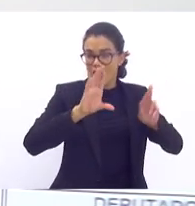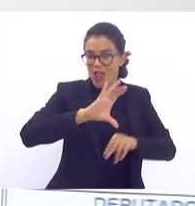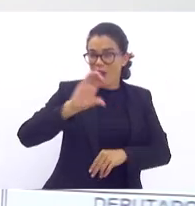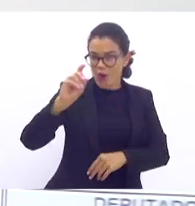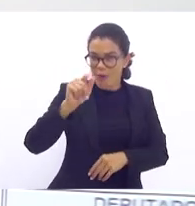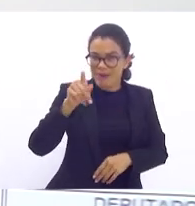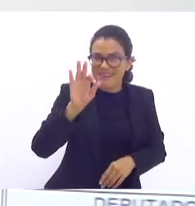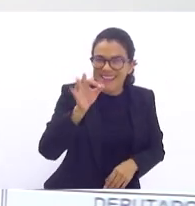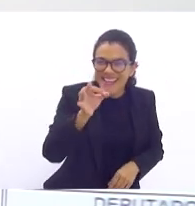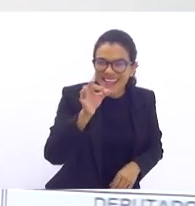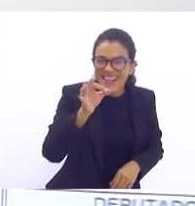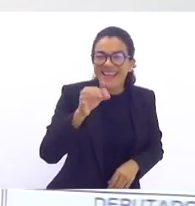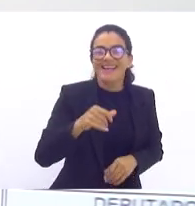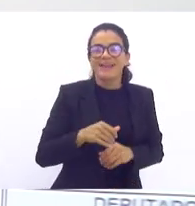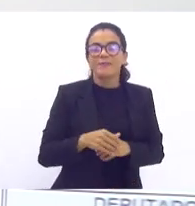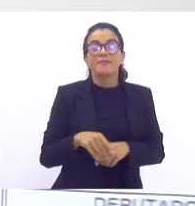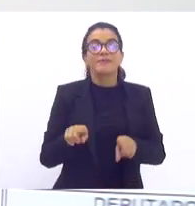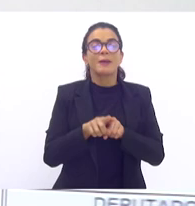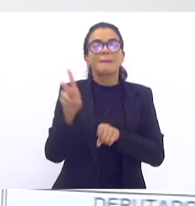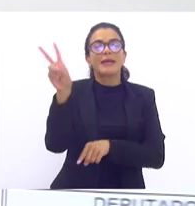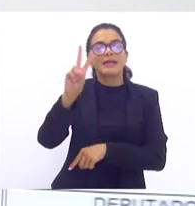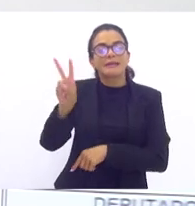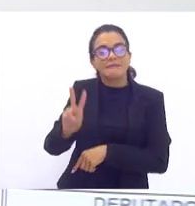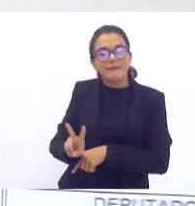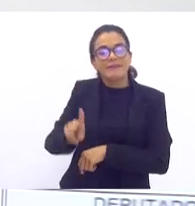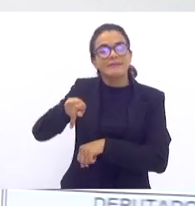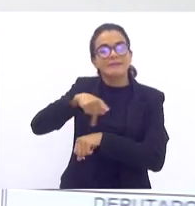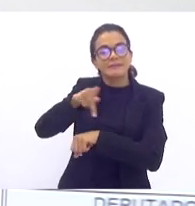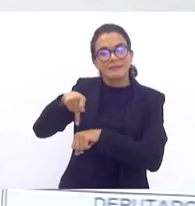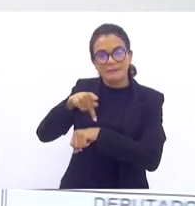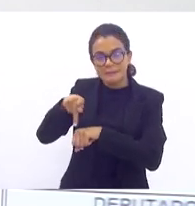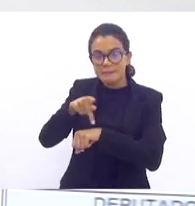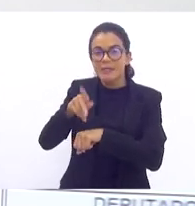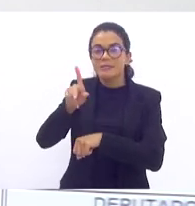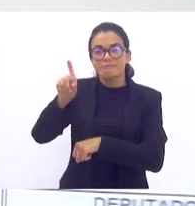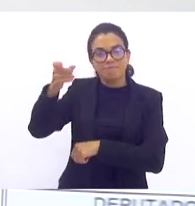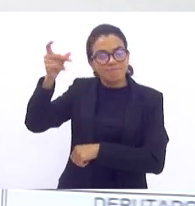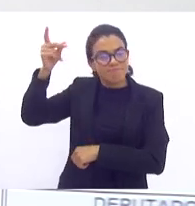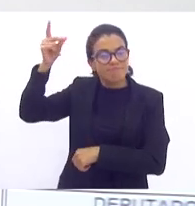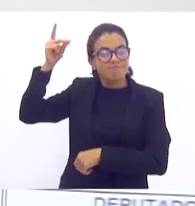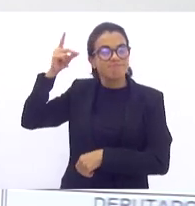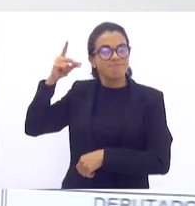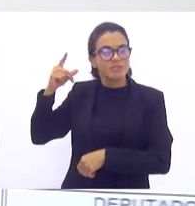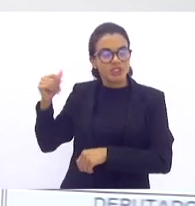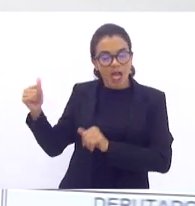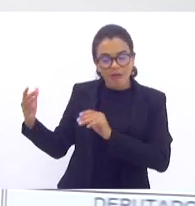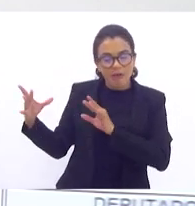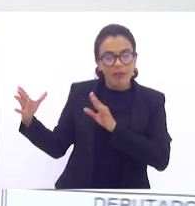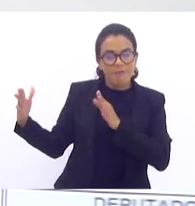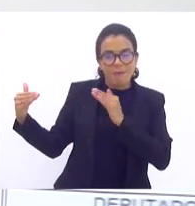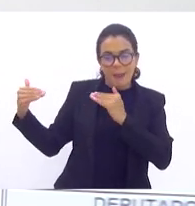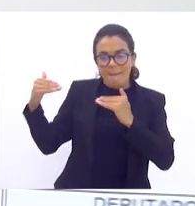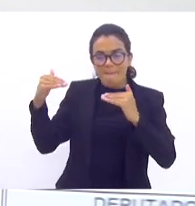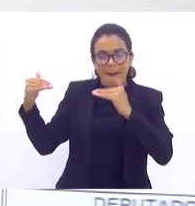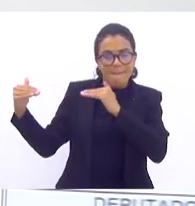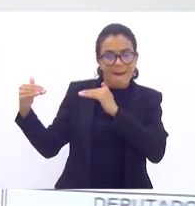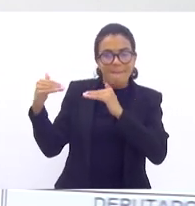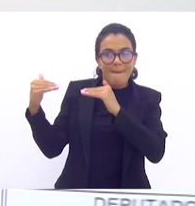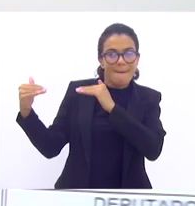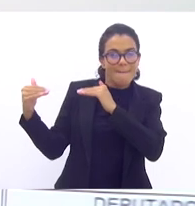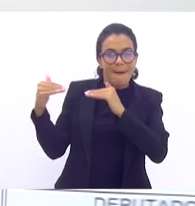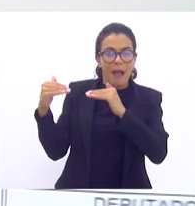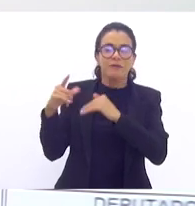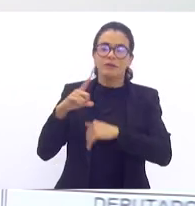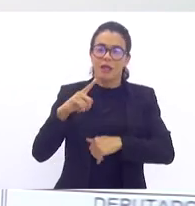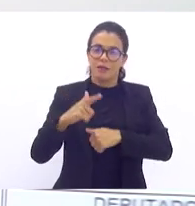Copa do Mundo né Tá aí a Venezuela que é um país que já foi muito próximo do Brasil né e que tem